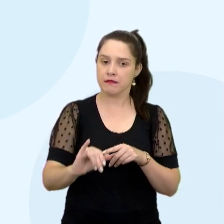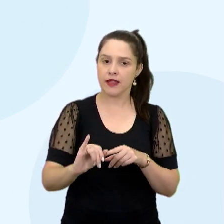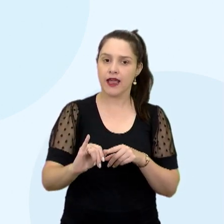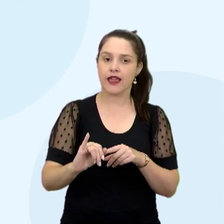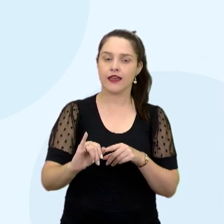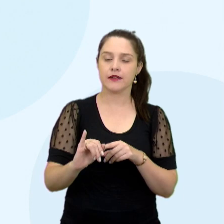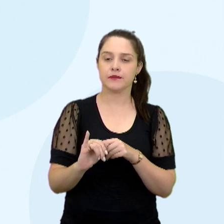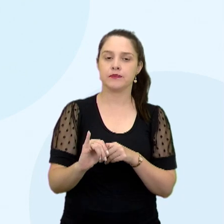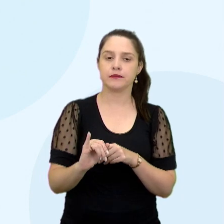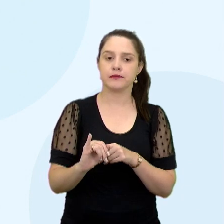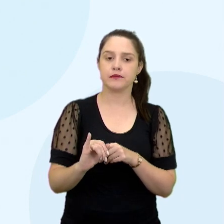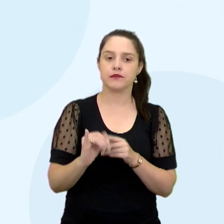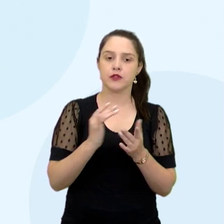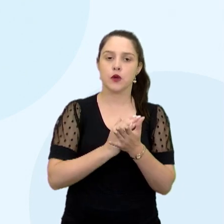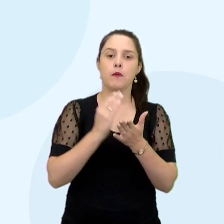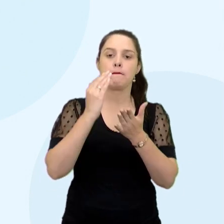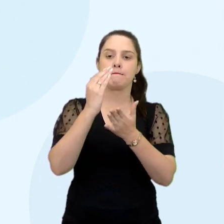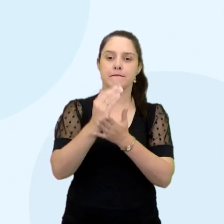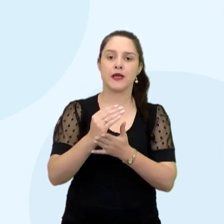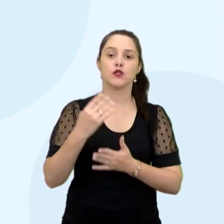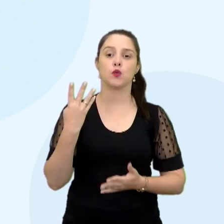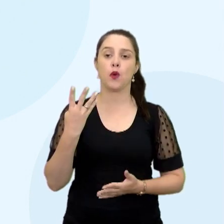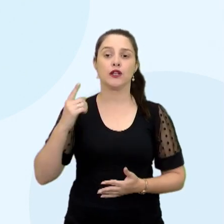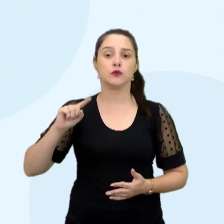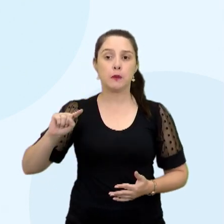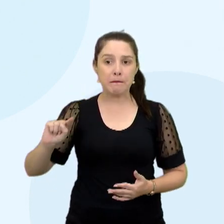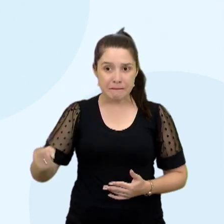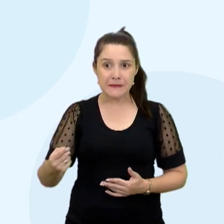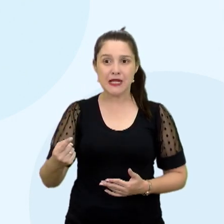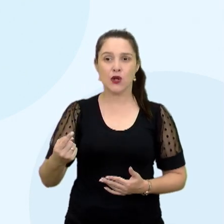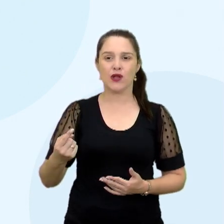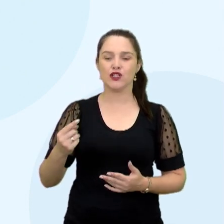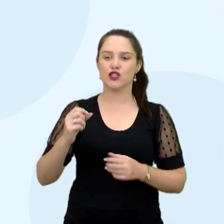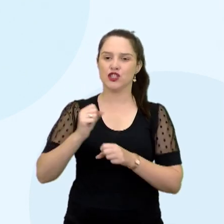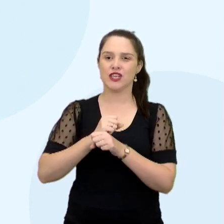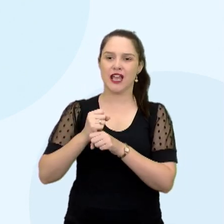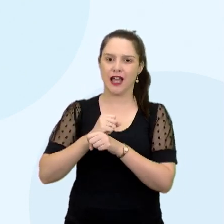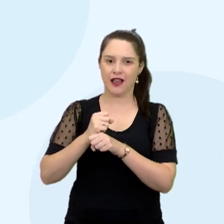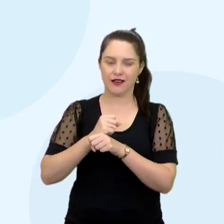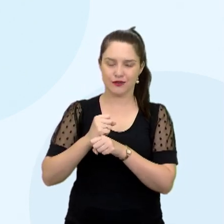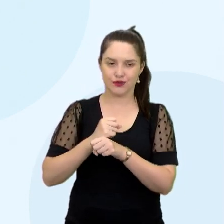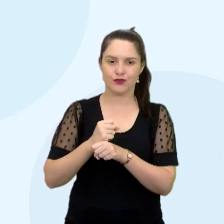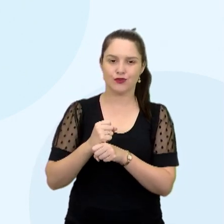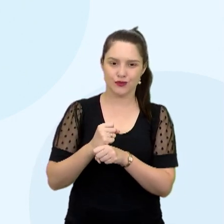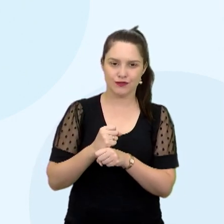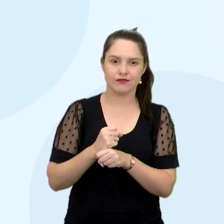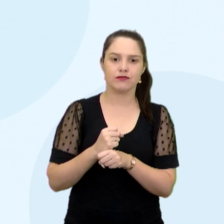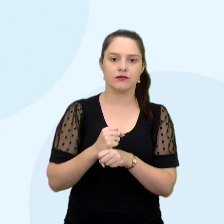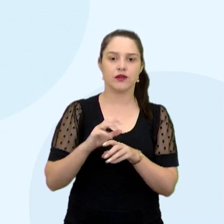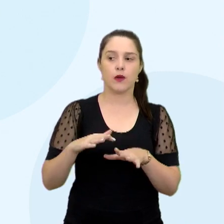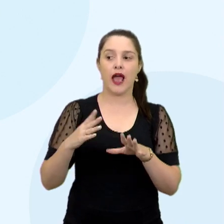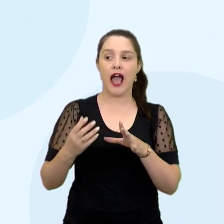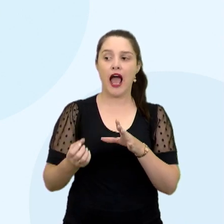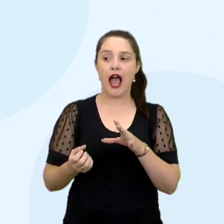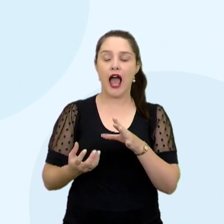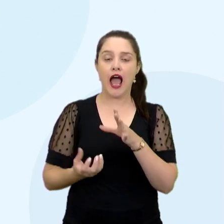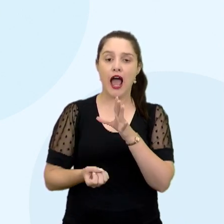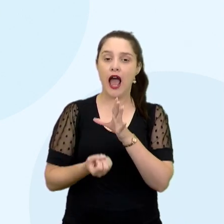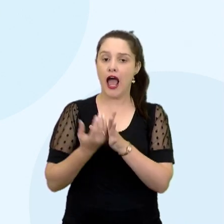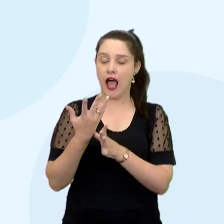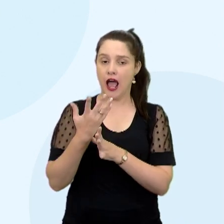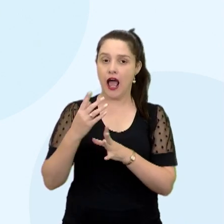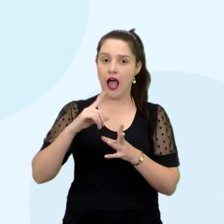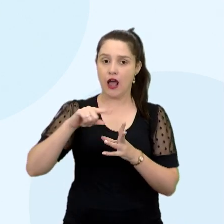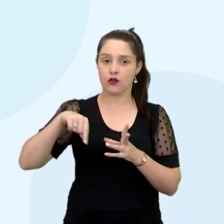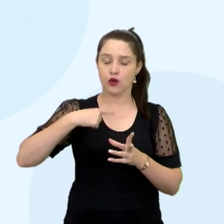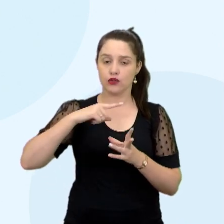tendo aí, né, mais de 4 bilhões de anos, aí um pouco mais de 4 bilhões de anos na formação do nosso planeta.